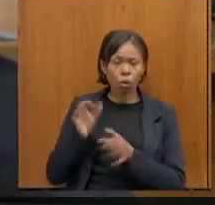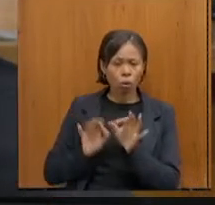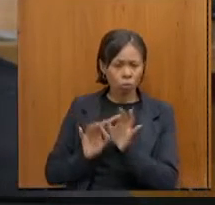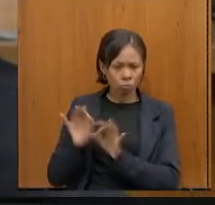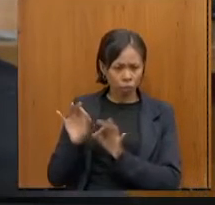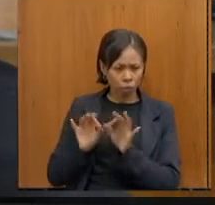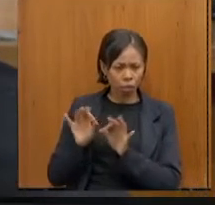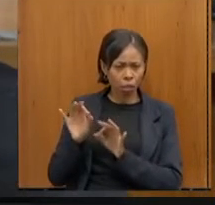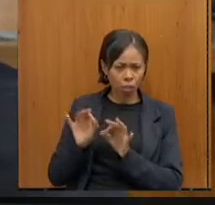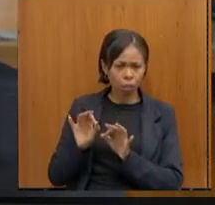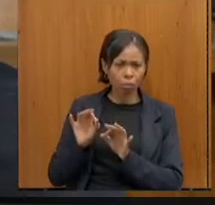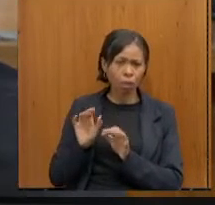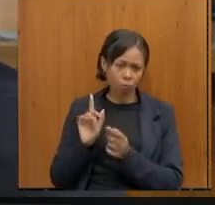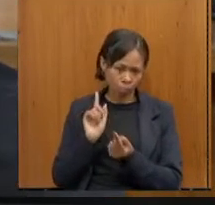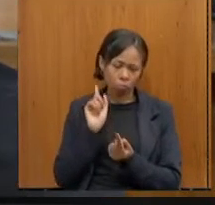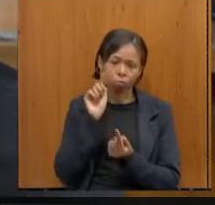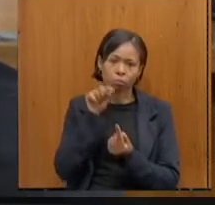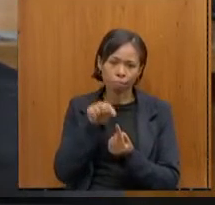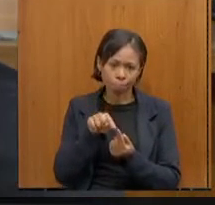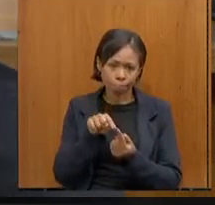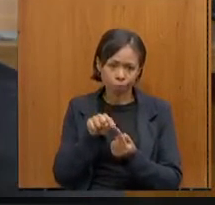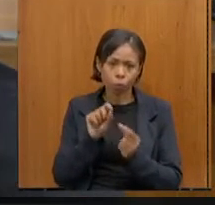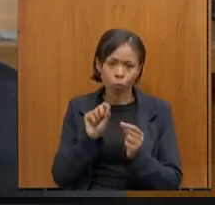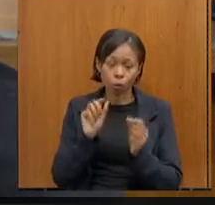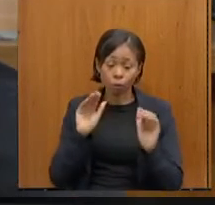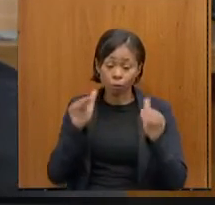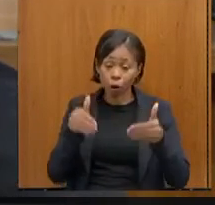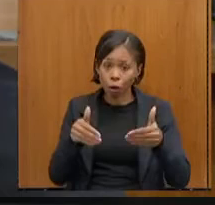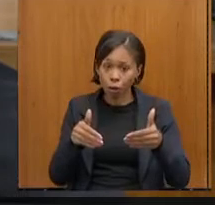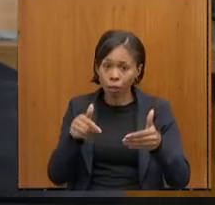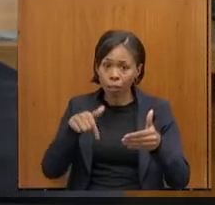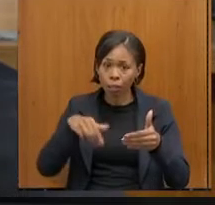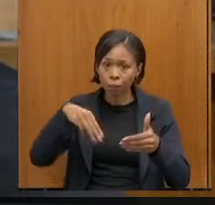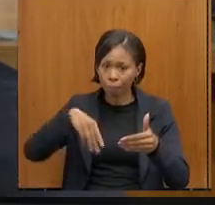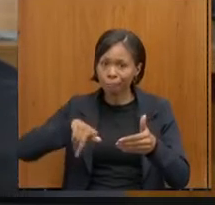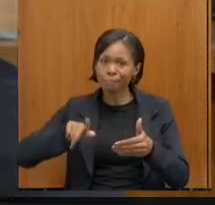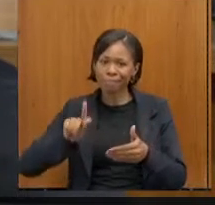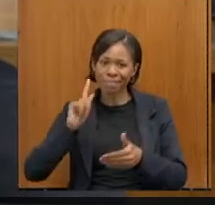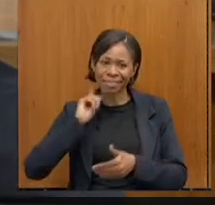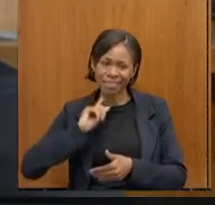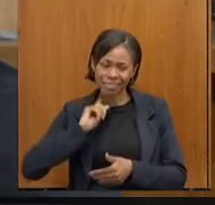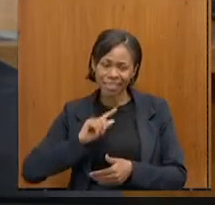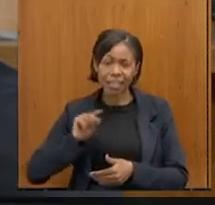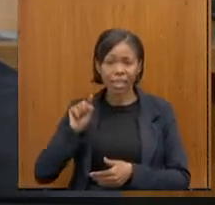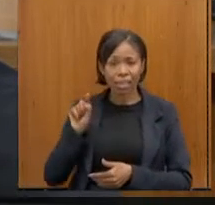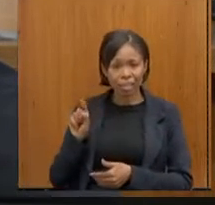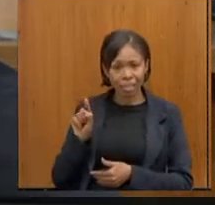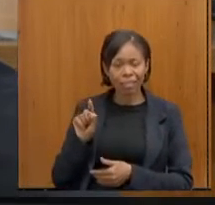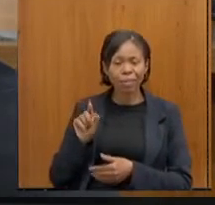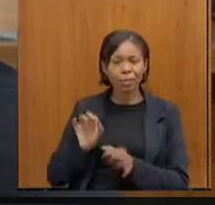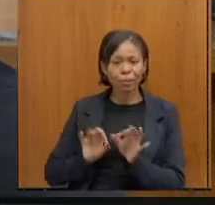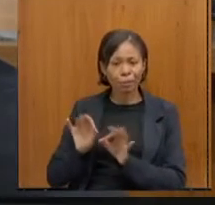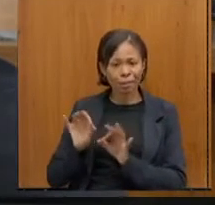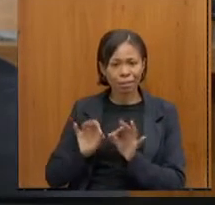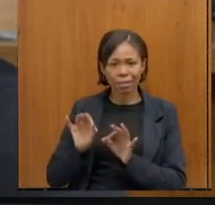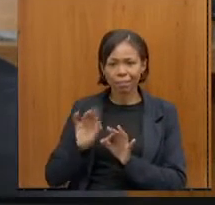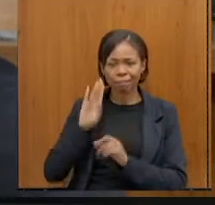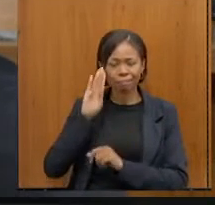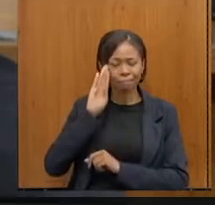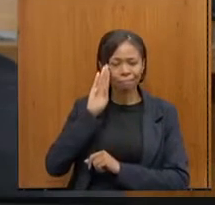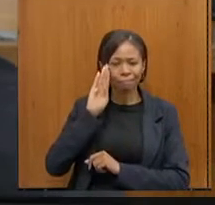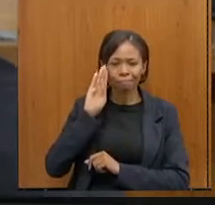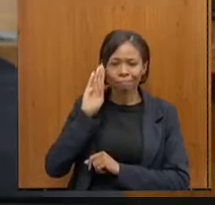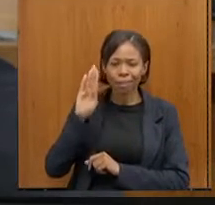parte desse objetivo de focar em Minas Gerais Talvez seja o programa que é o que a gente chama da nossa menina dos